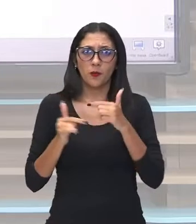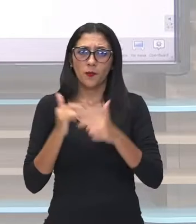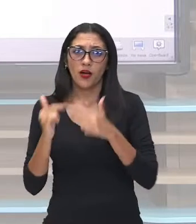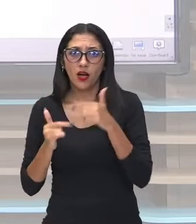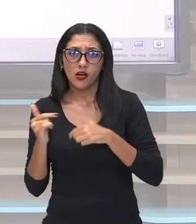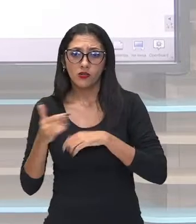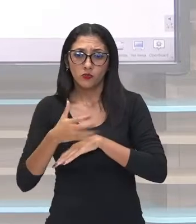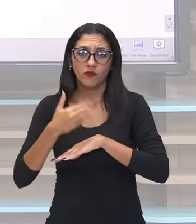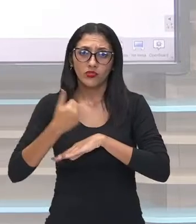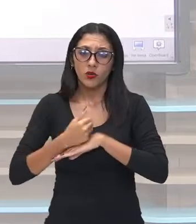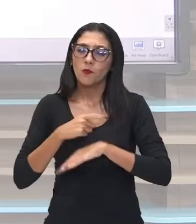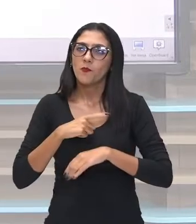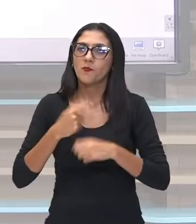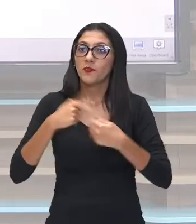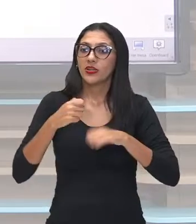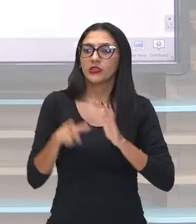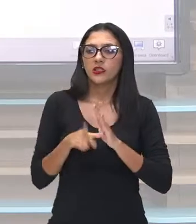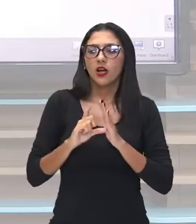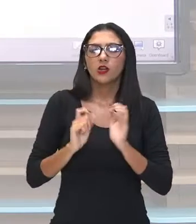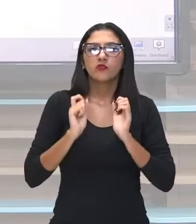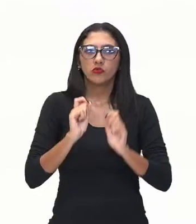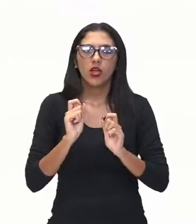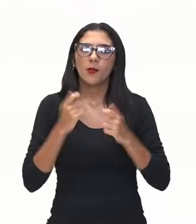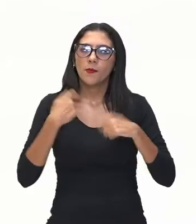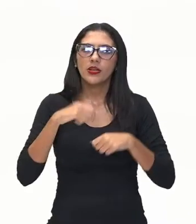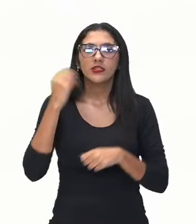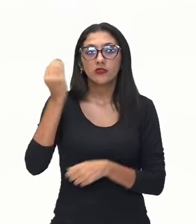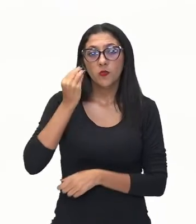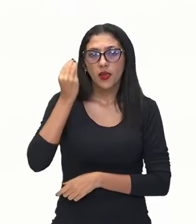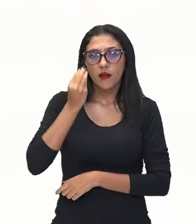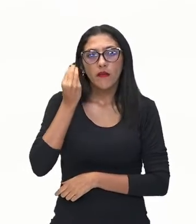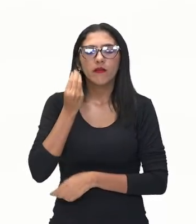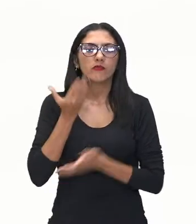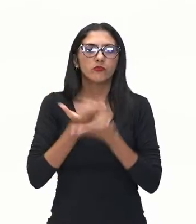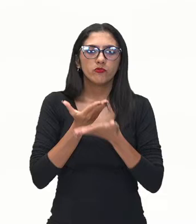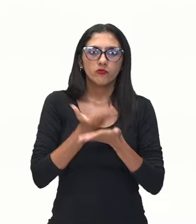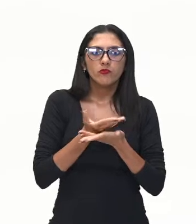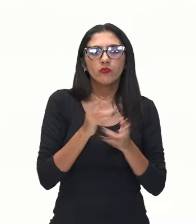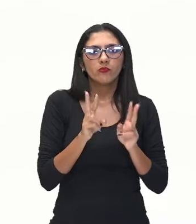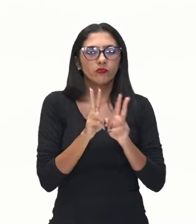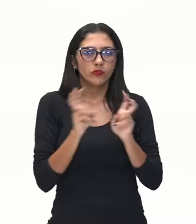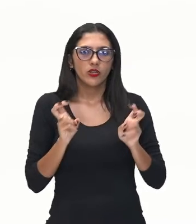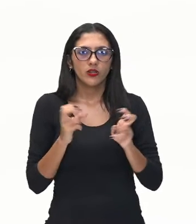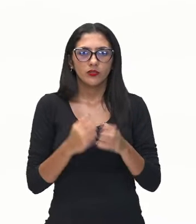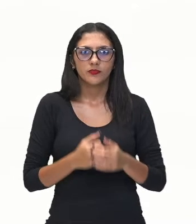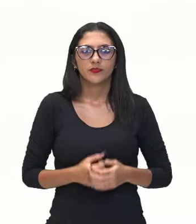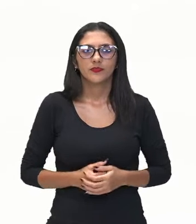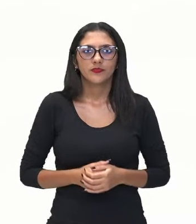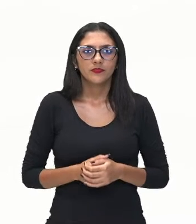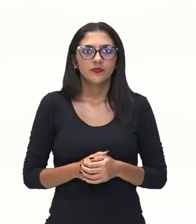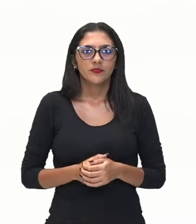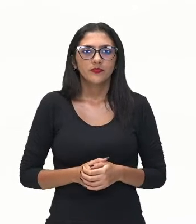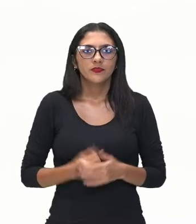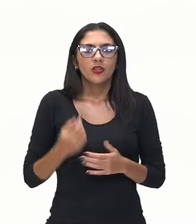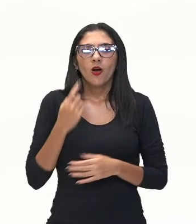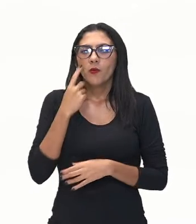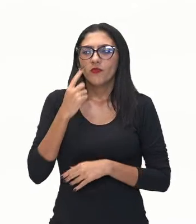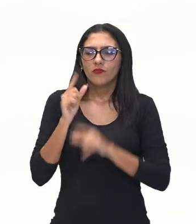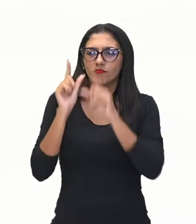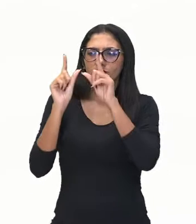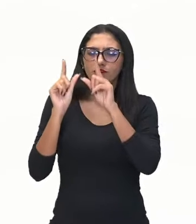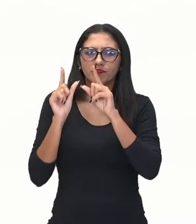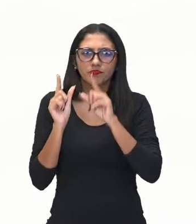Então, através desses elementos aqui, né, do lembrete que ele colocou, eu vi o